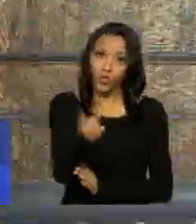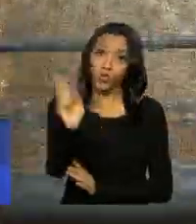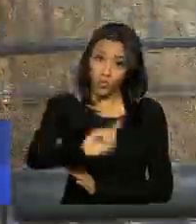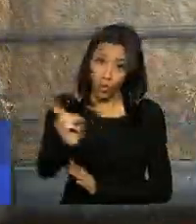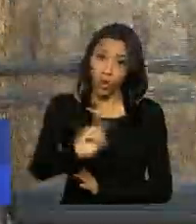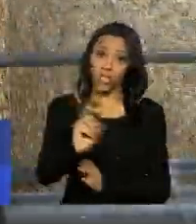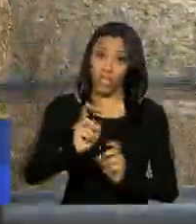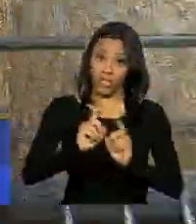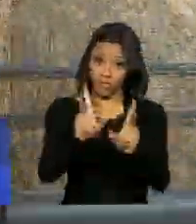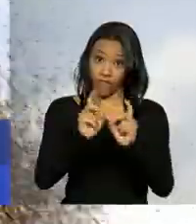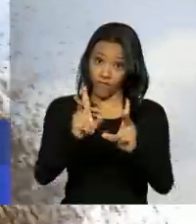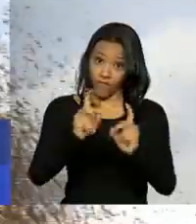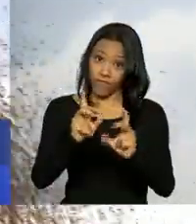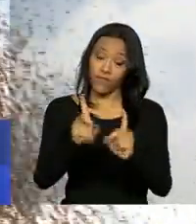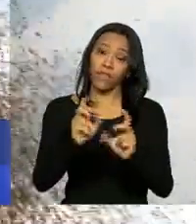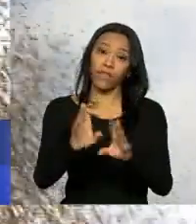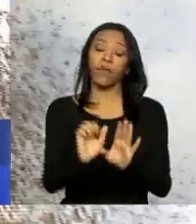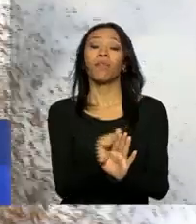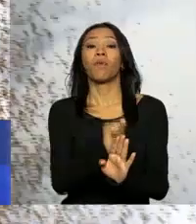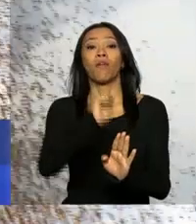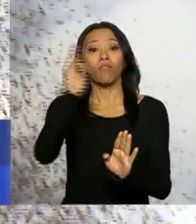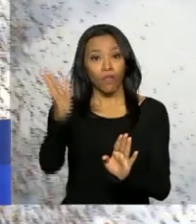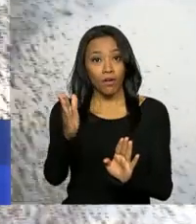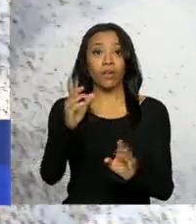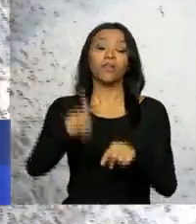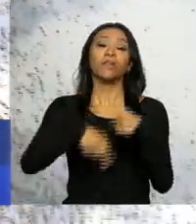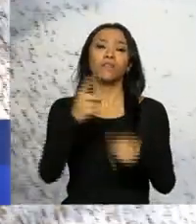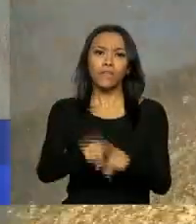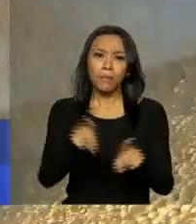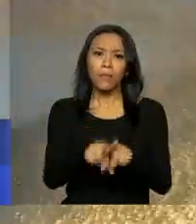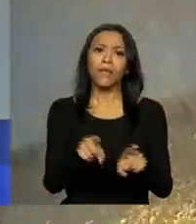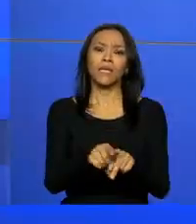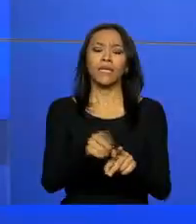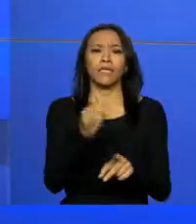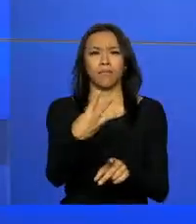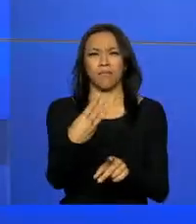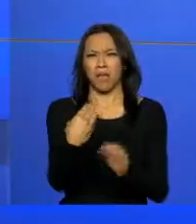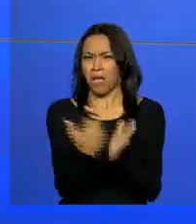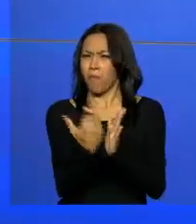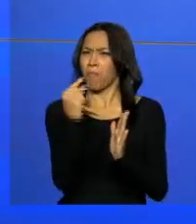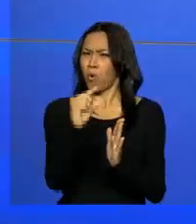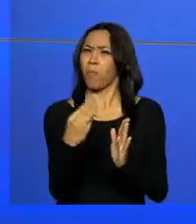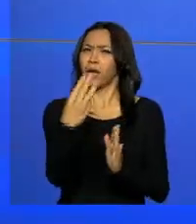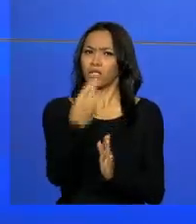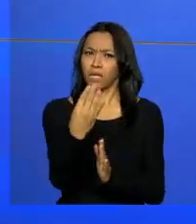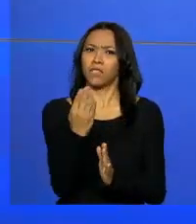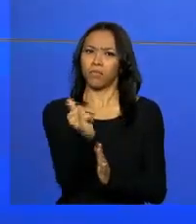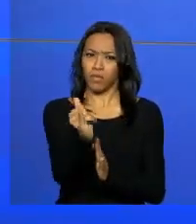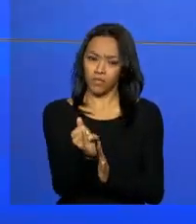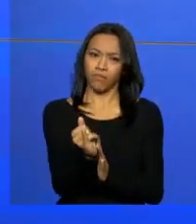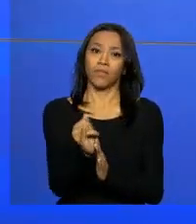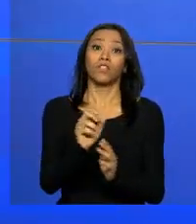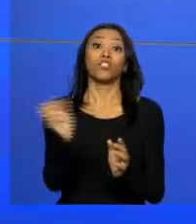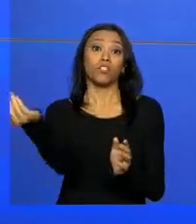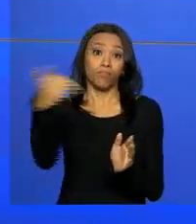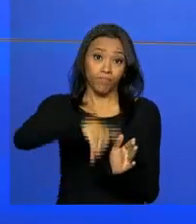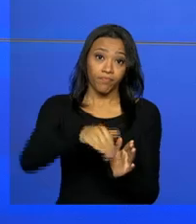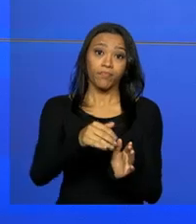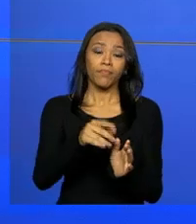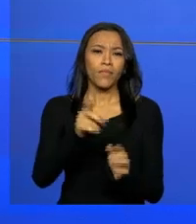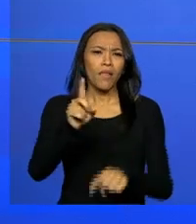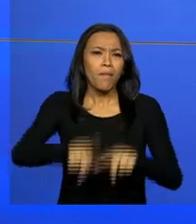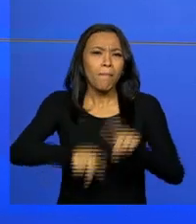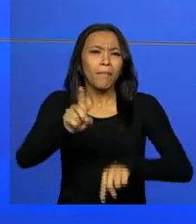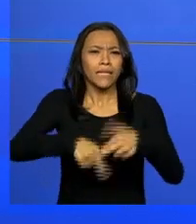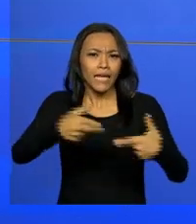US$ 3,6 bilhões em exportações e pouco mais de US$ 3 bilhões em importações. O resultado se deve à venda de produtos básicos